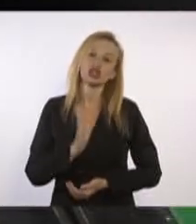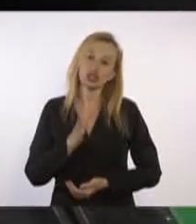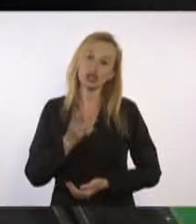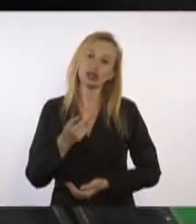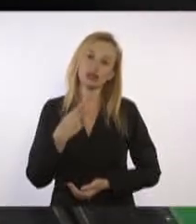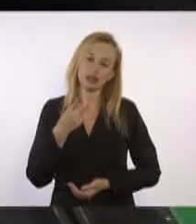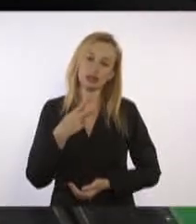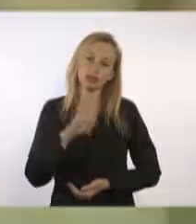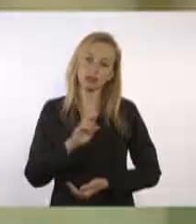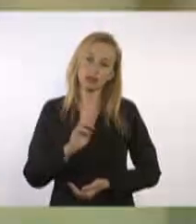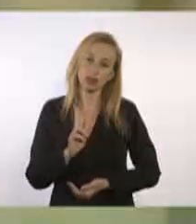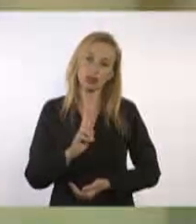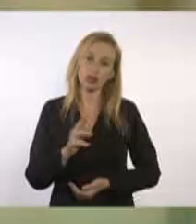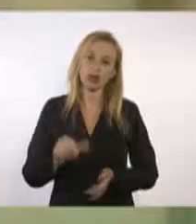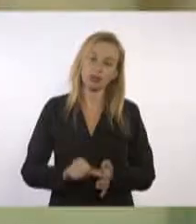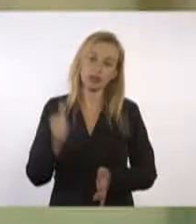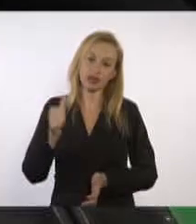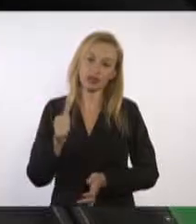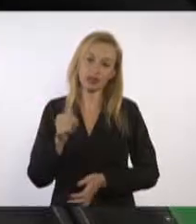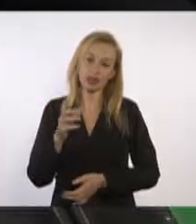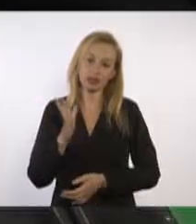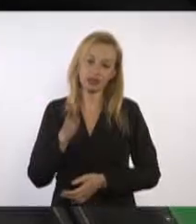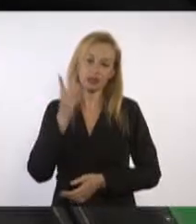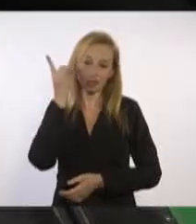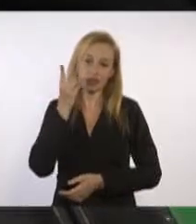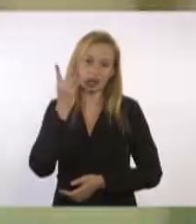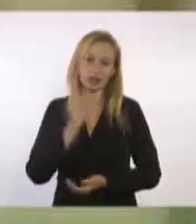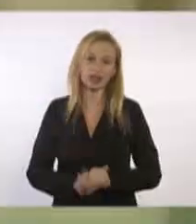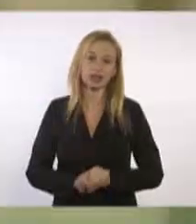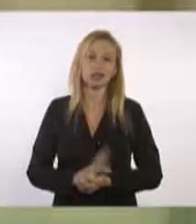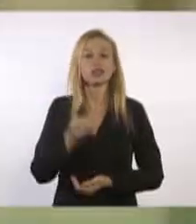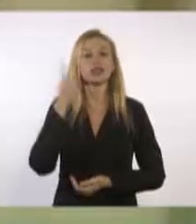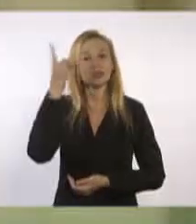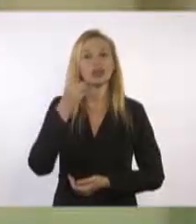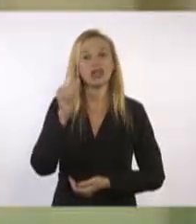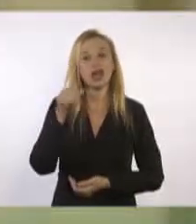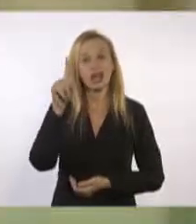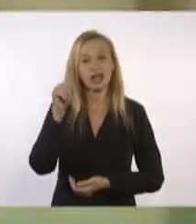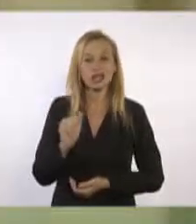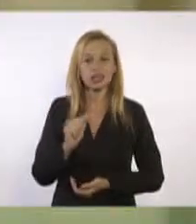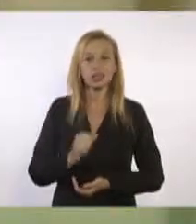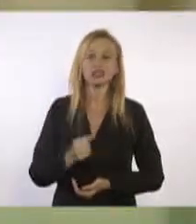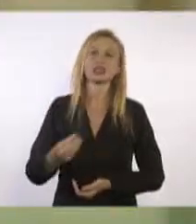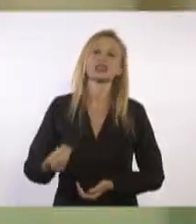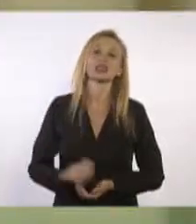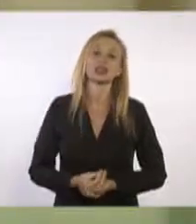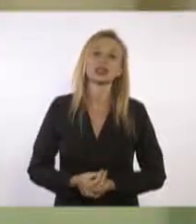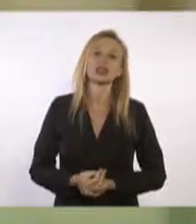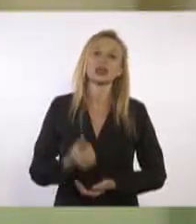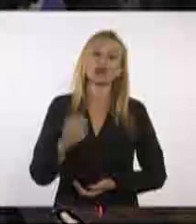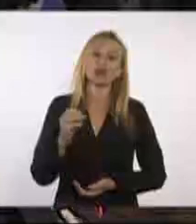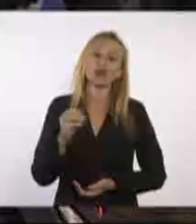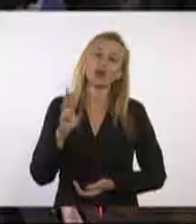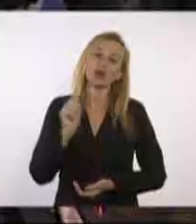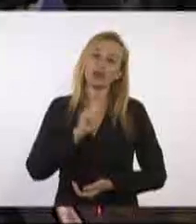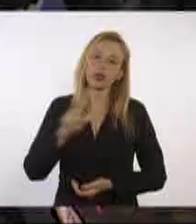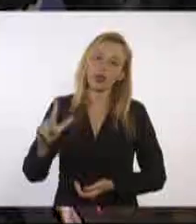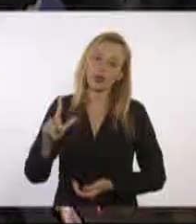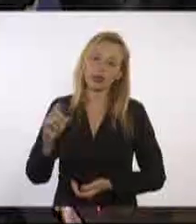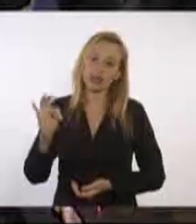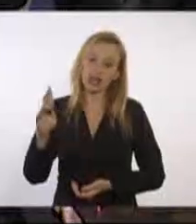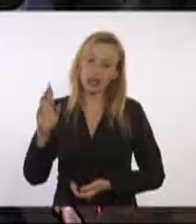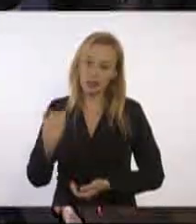na primeira vez, viu, deputada? Agradeço também. Deputada Alana Passos, presente, deputado Coronel Salema,